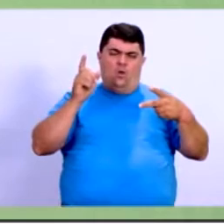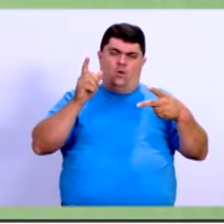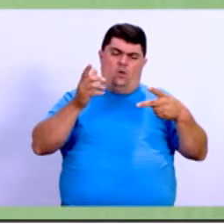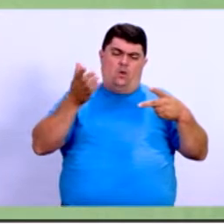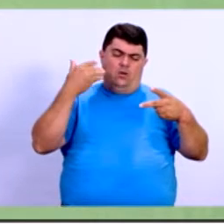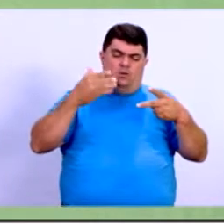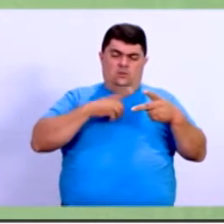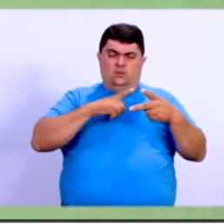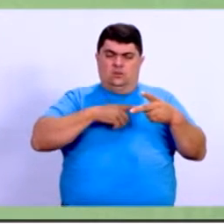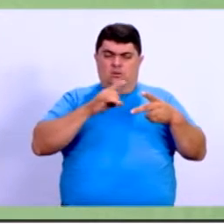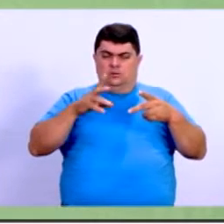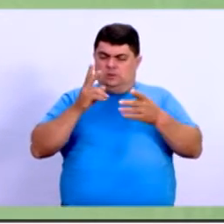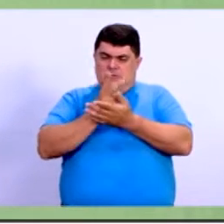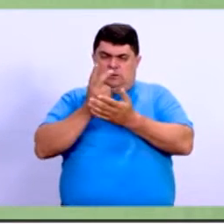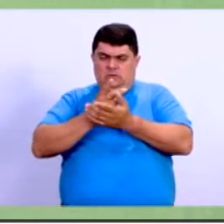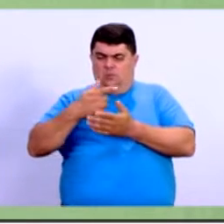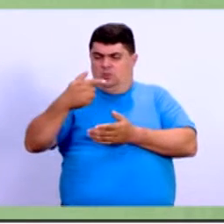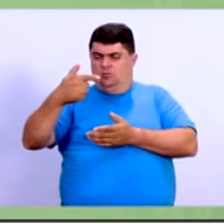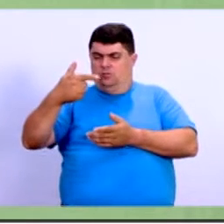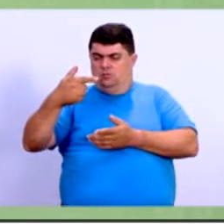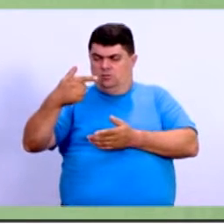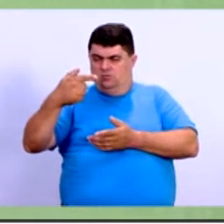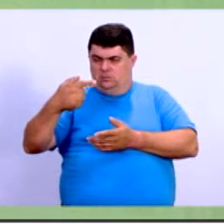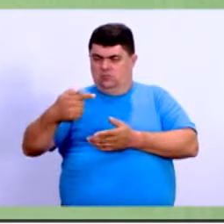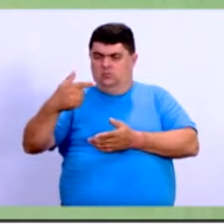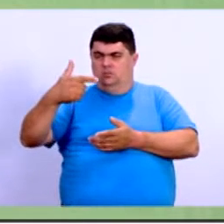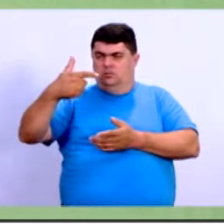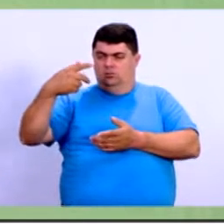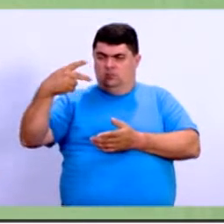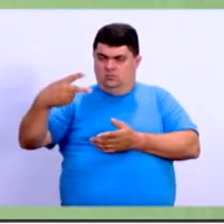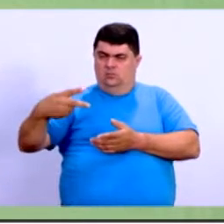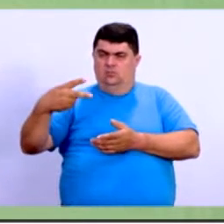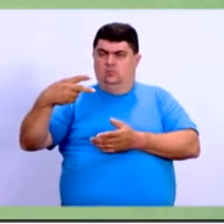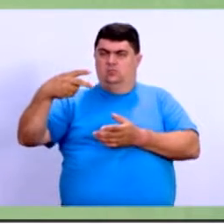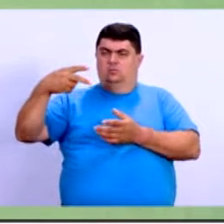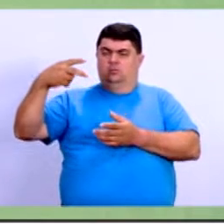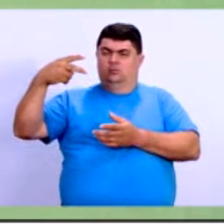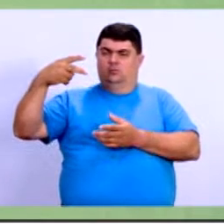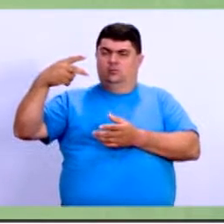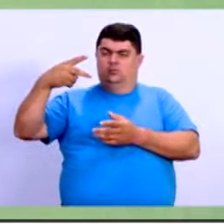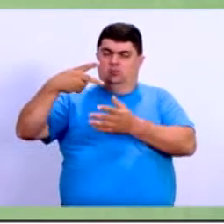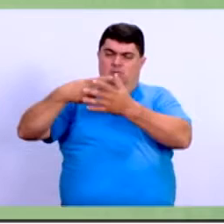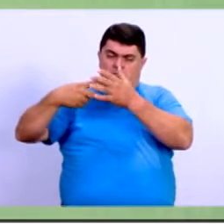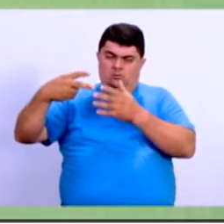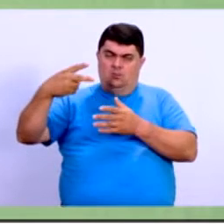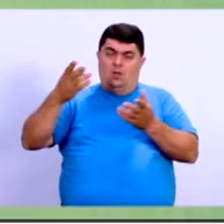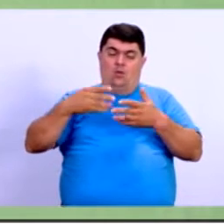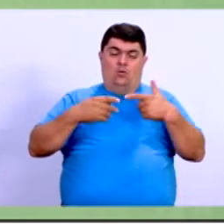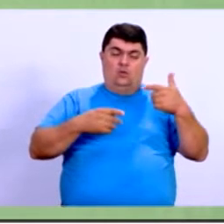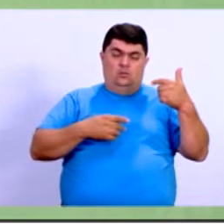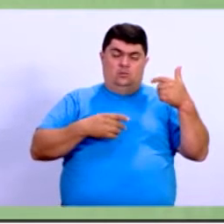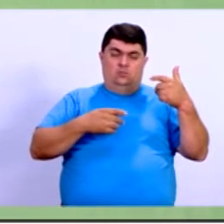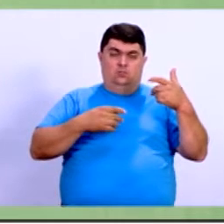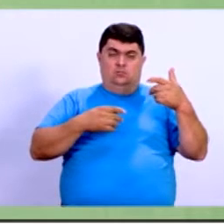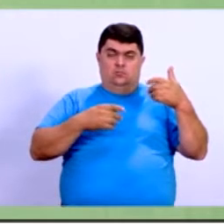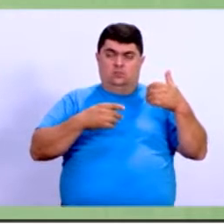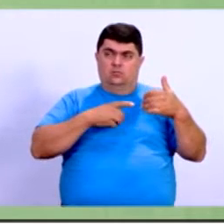ela vem para a esquerda, porque o nosso diagrama de sequência a gente lê da esquerda para a direita. Ela é uma